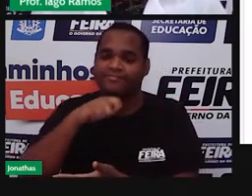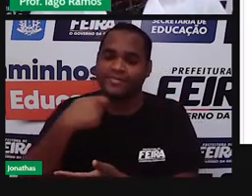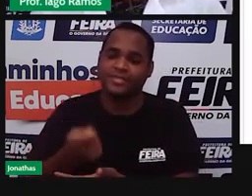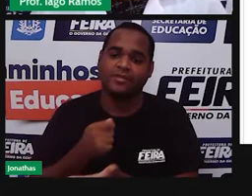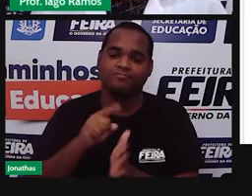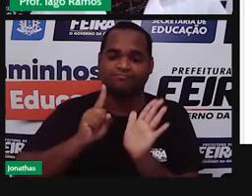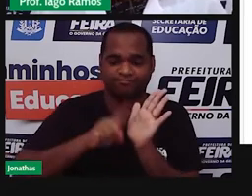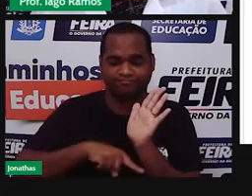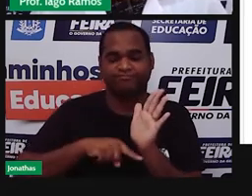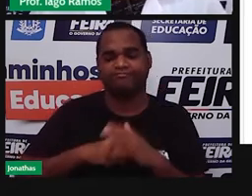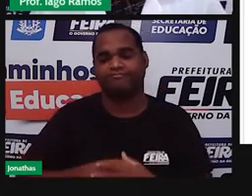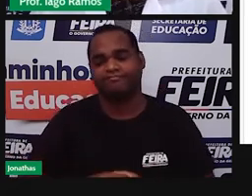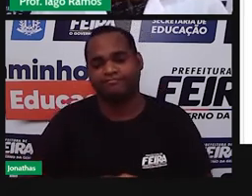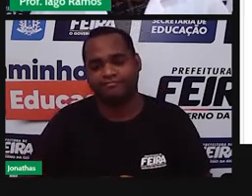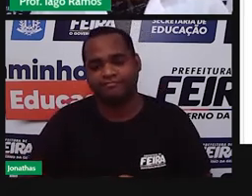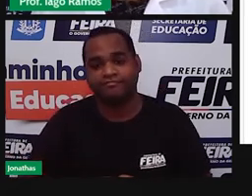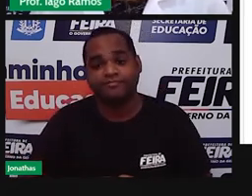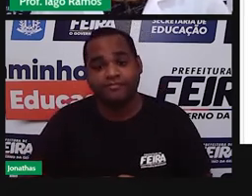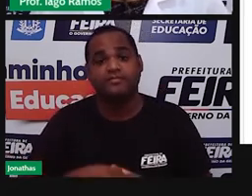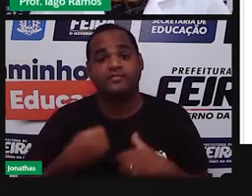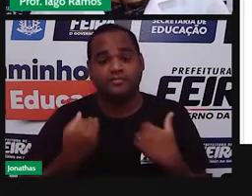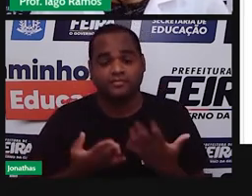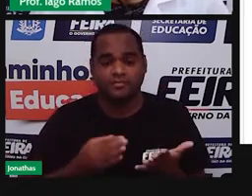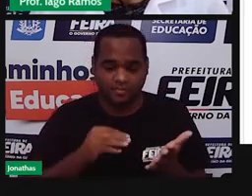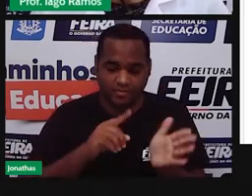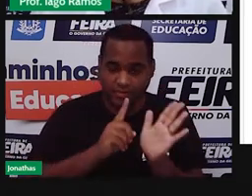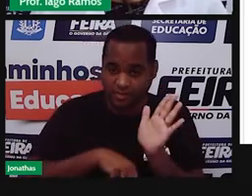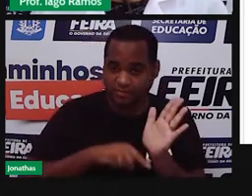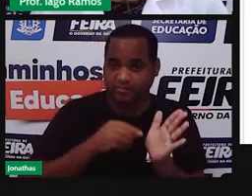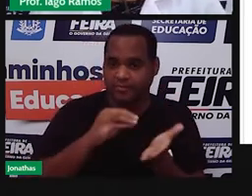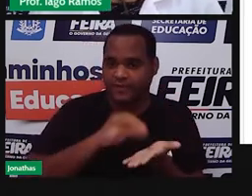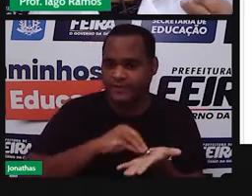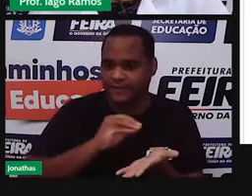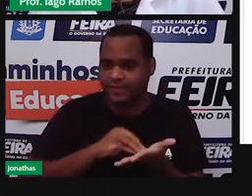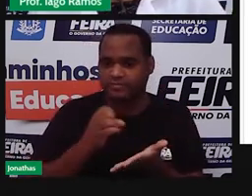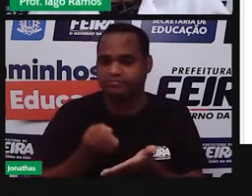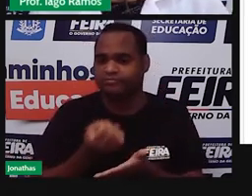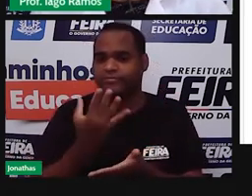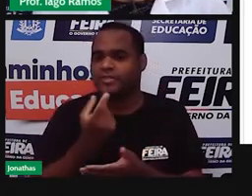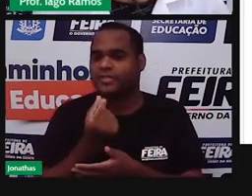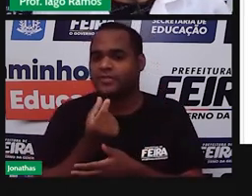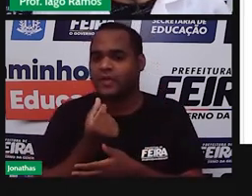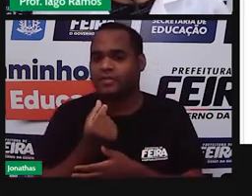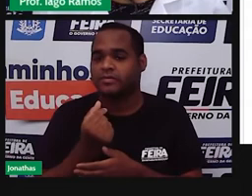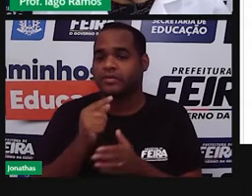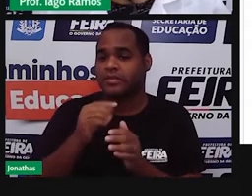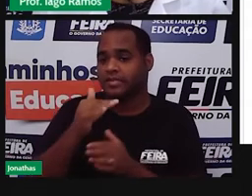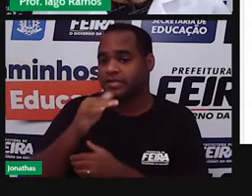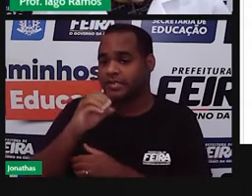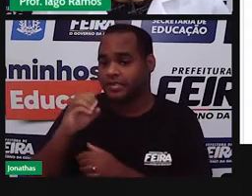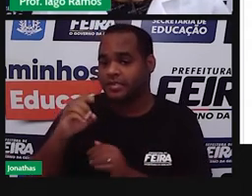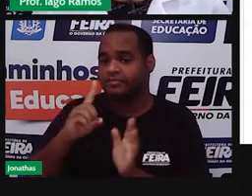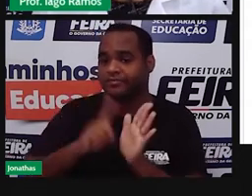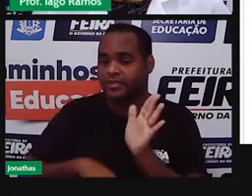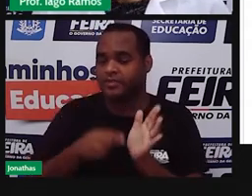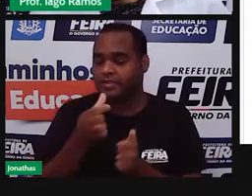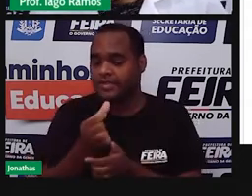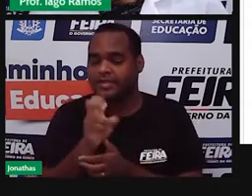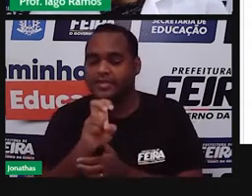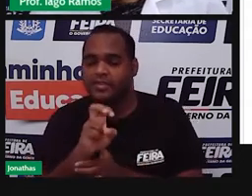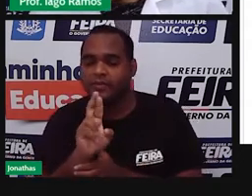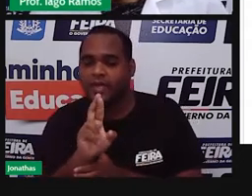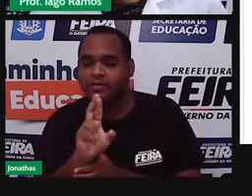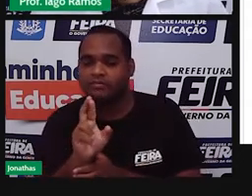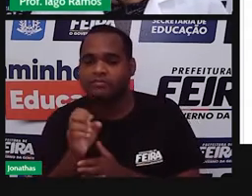coisa negativa. E eu fiquei devendo quanto? Então, quanto falta em 65 para chegar em 100?